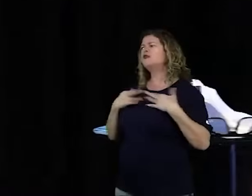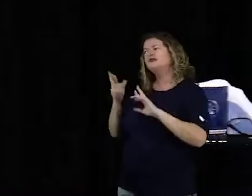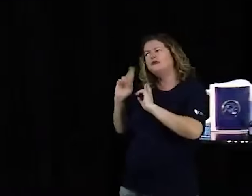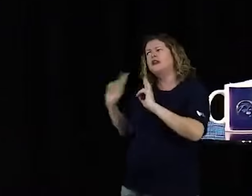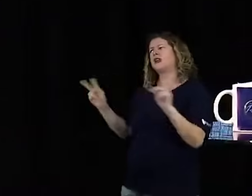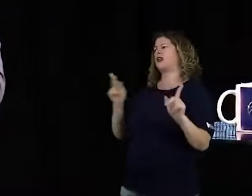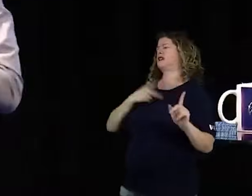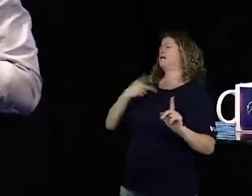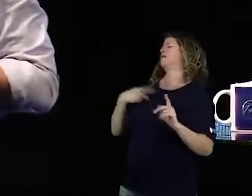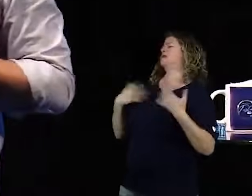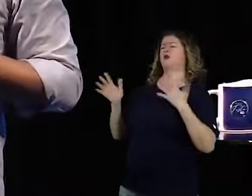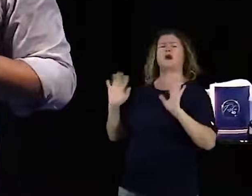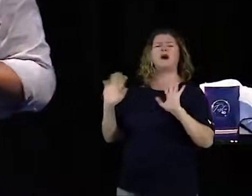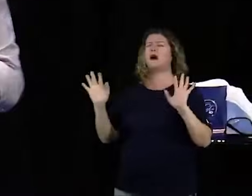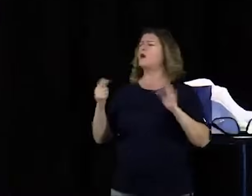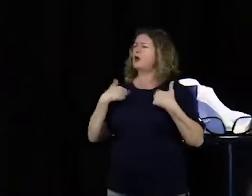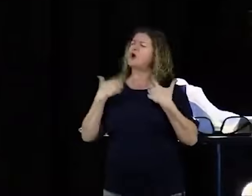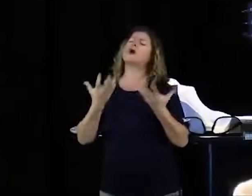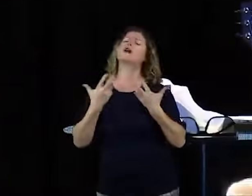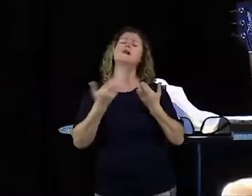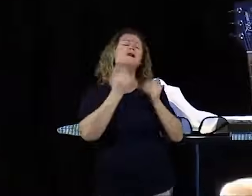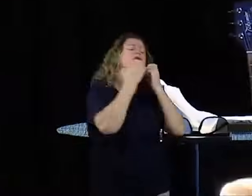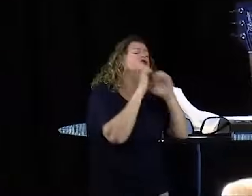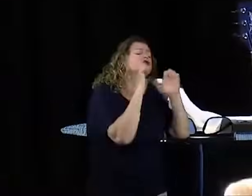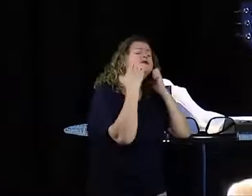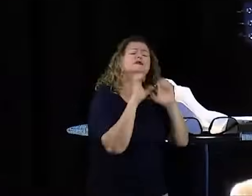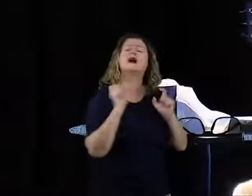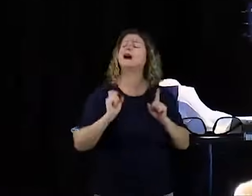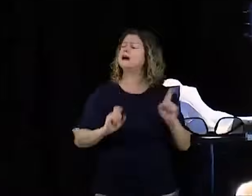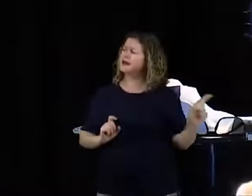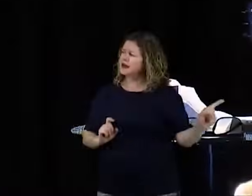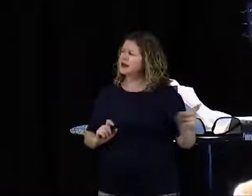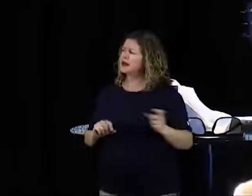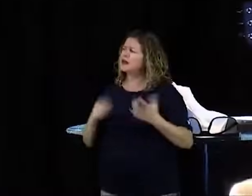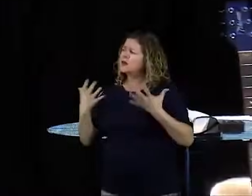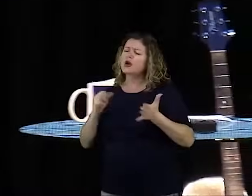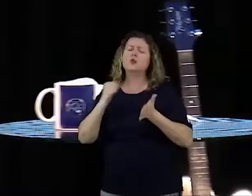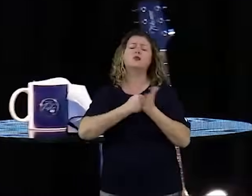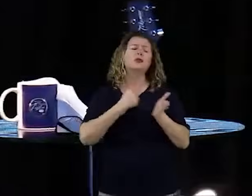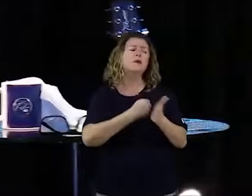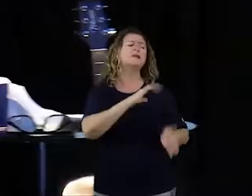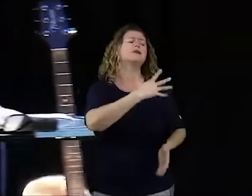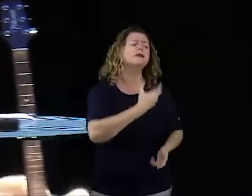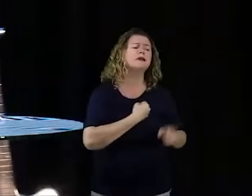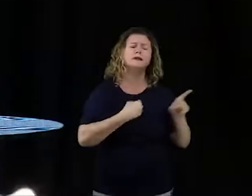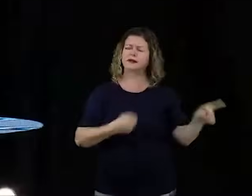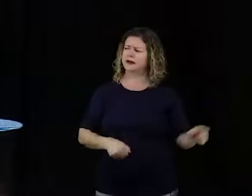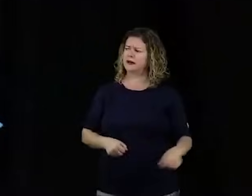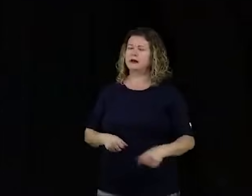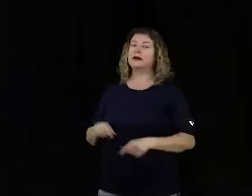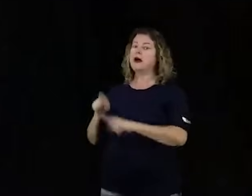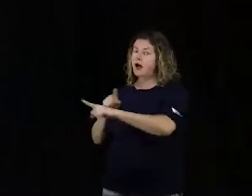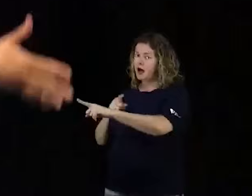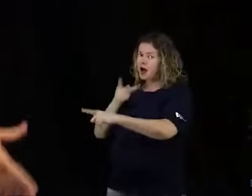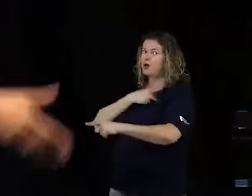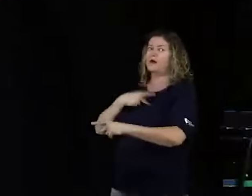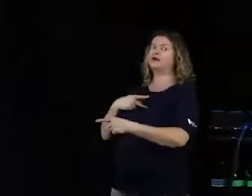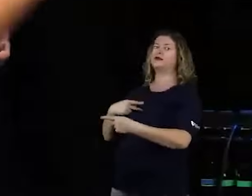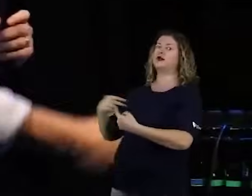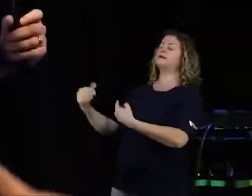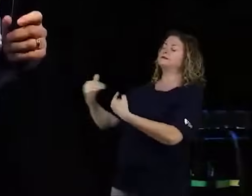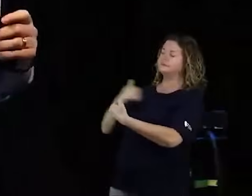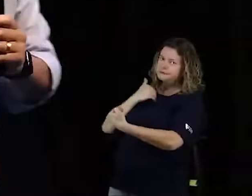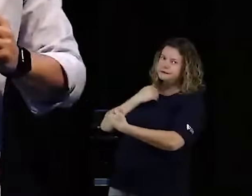Aí chega uma hora que o pastor já ensinou uma vez duas vezes três vezes 30 vezes